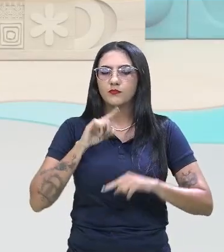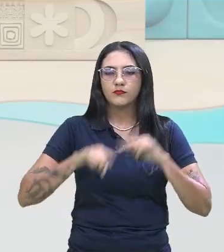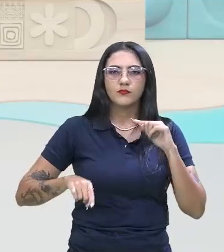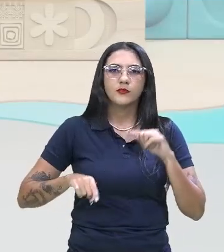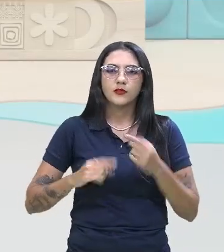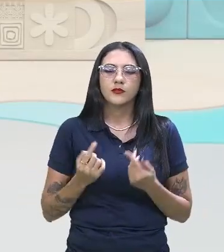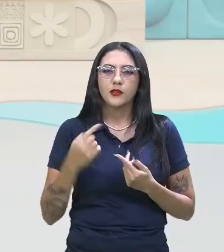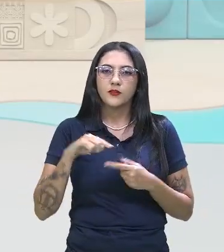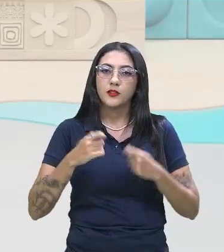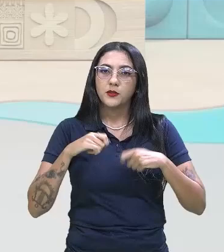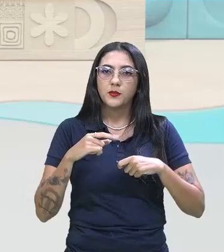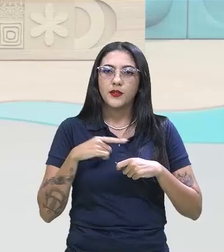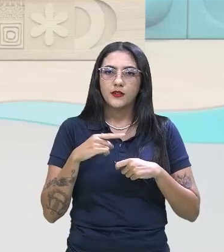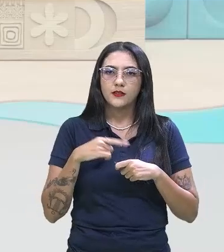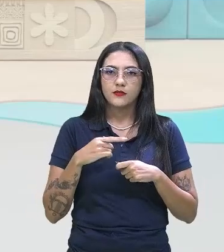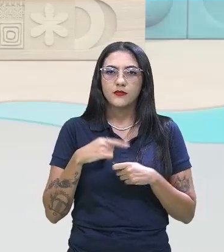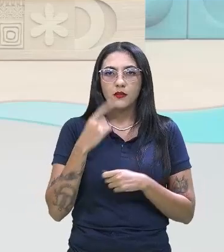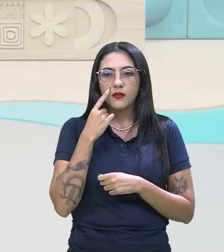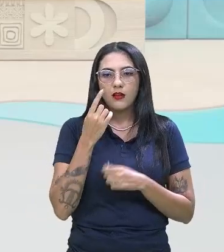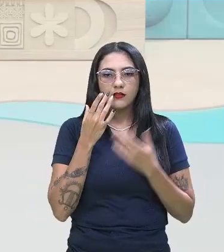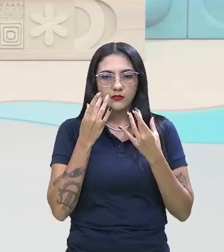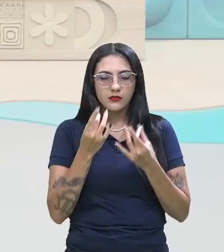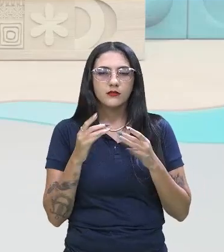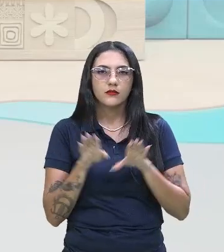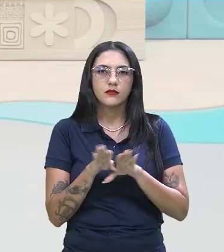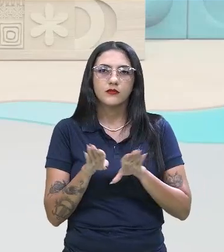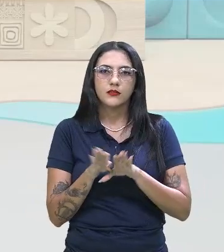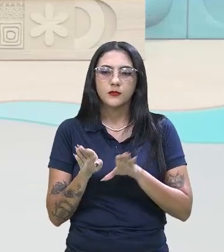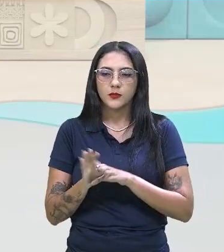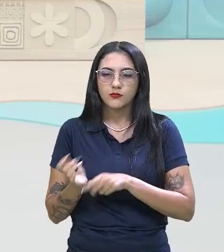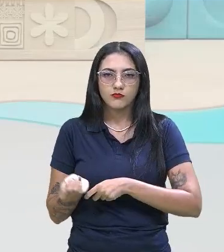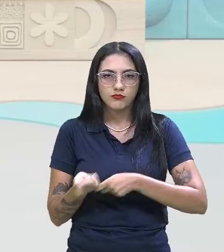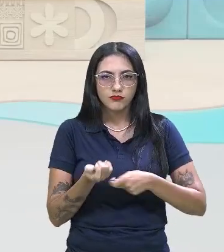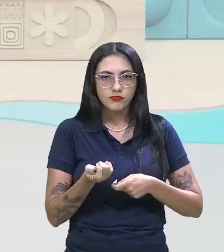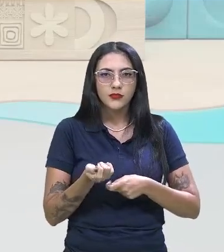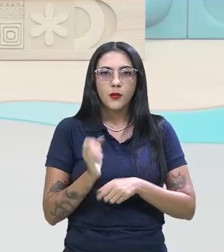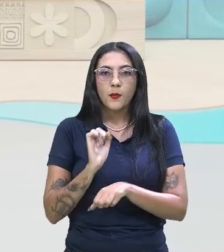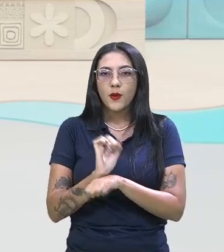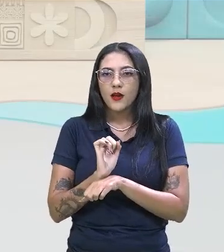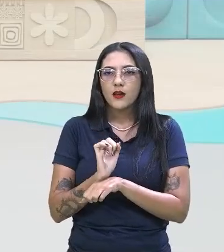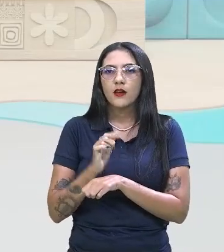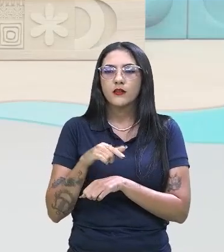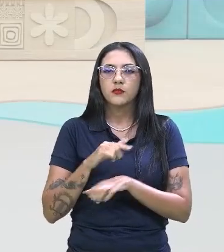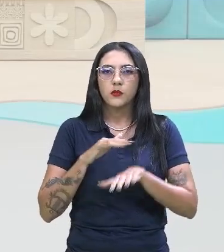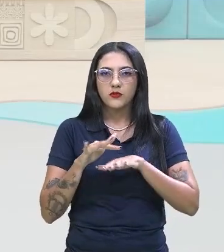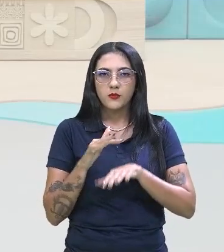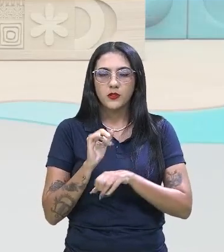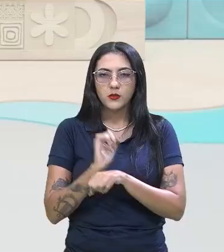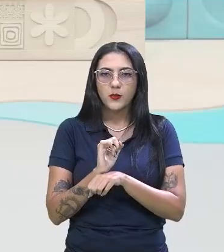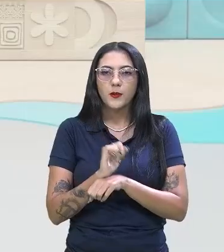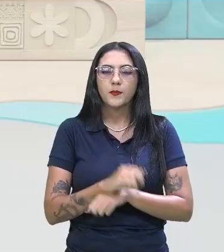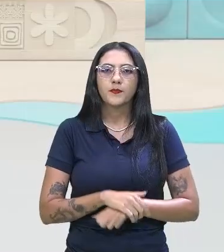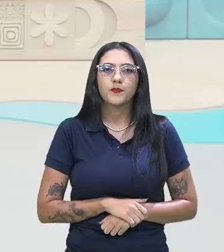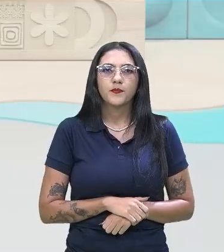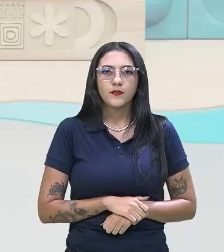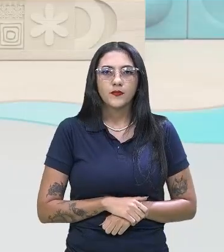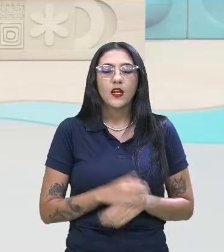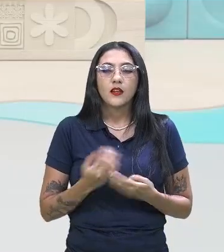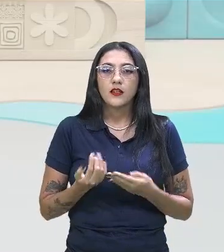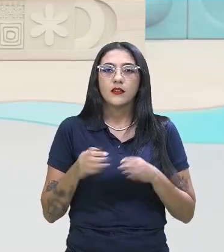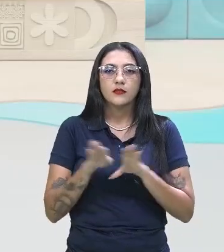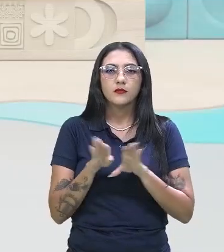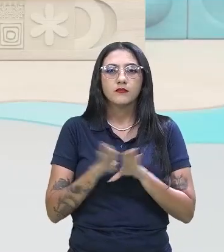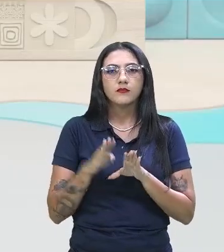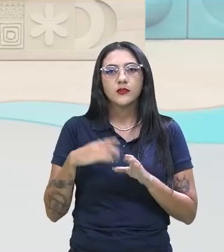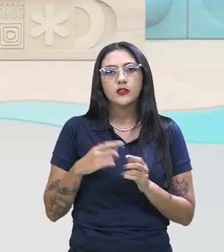você acompanha junto com o taco o movimento e vai desacelerando ela para receber. E também pode ser feito com